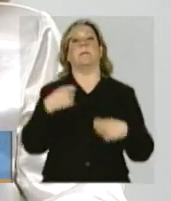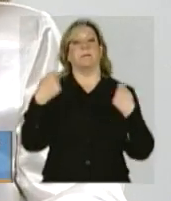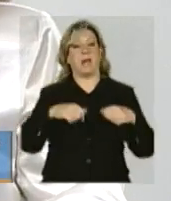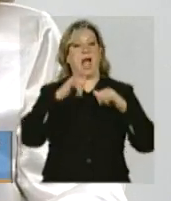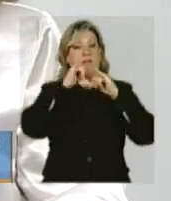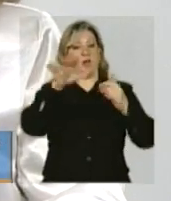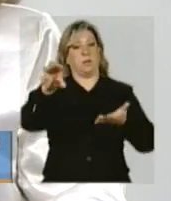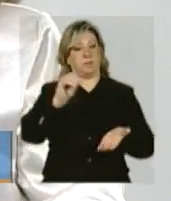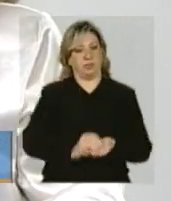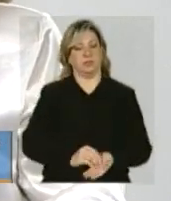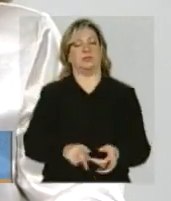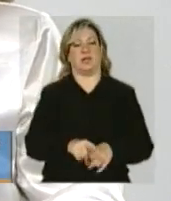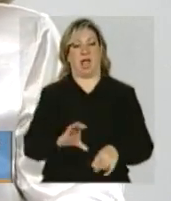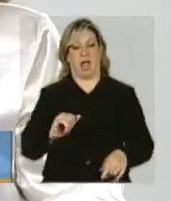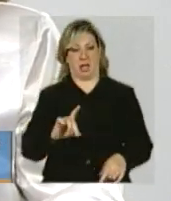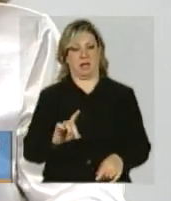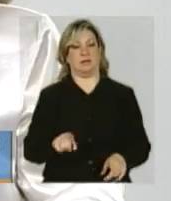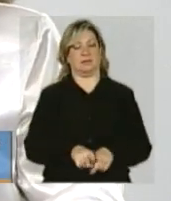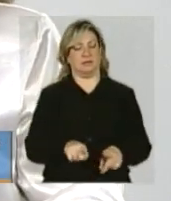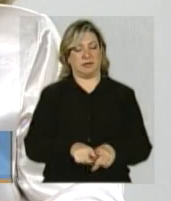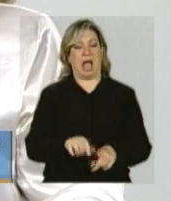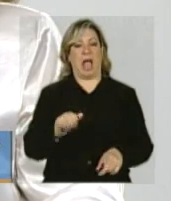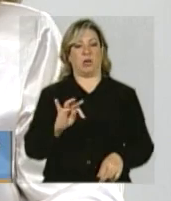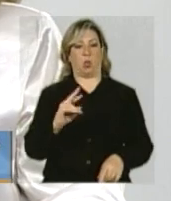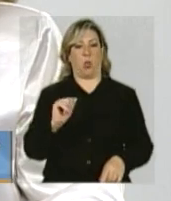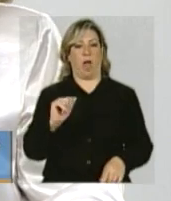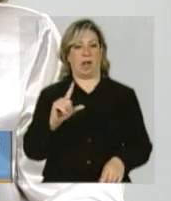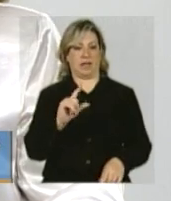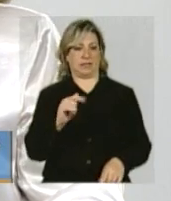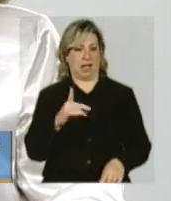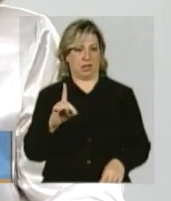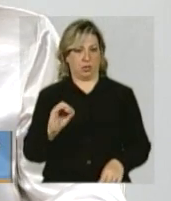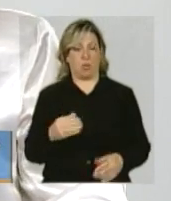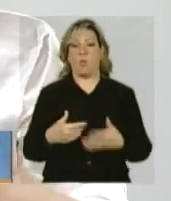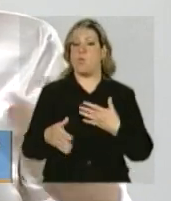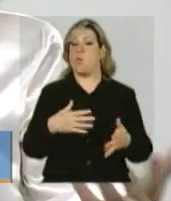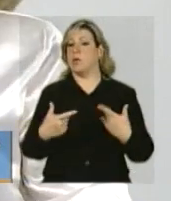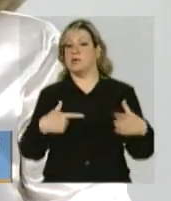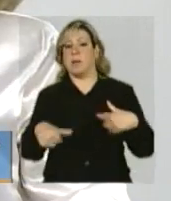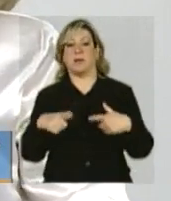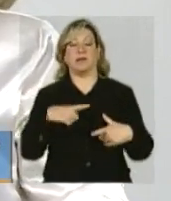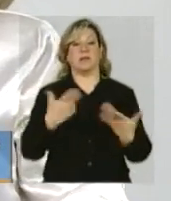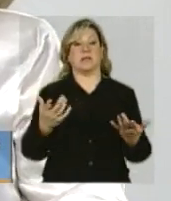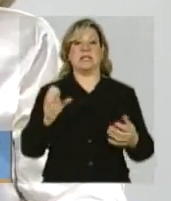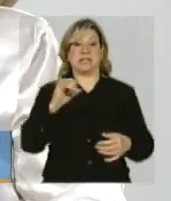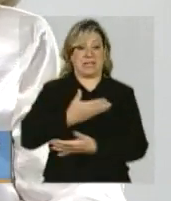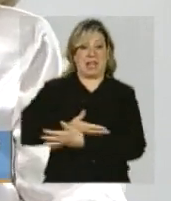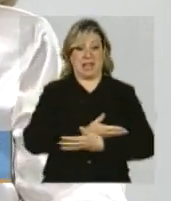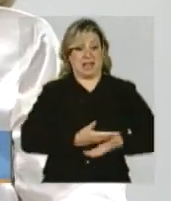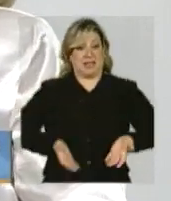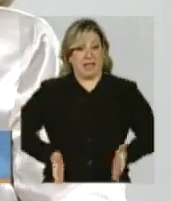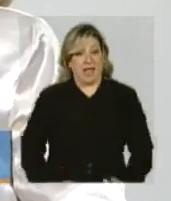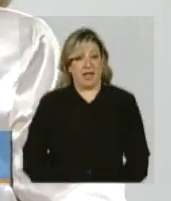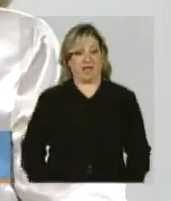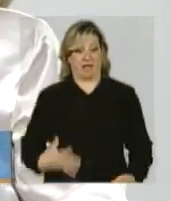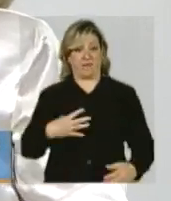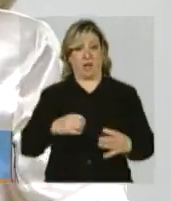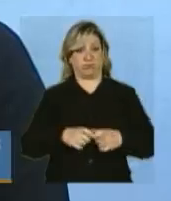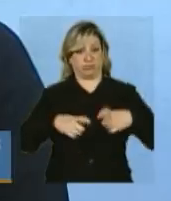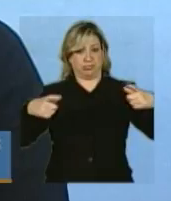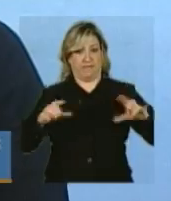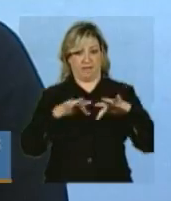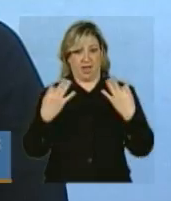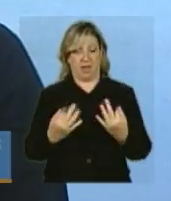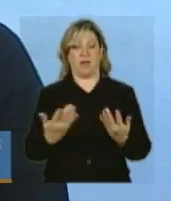ser incluída no cadastro, atualizado esse cadastro com qualquer alteração que haja nessa família. Nasceu uma criança, perdeu o